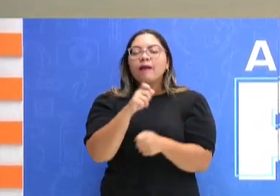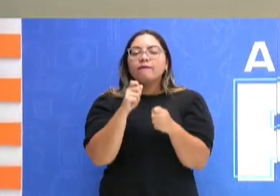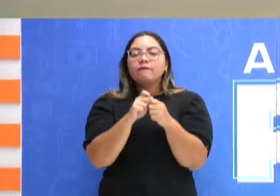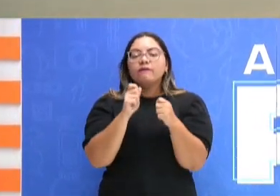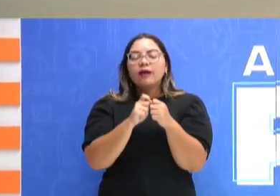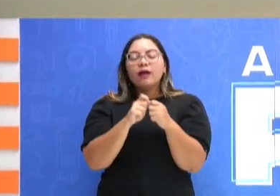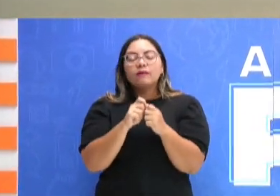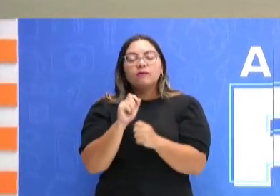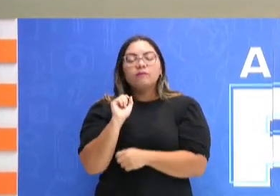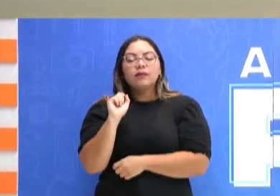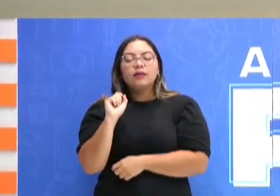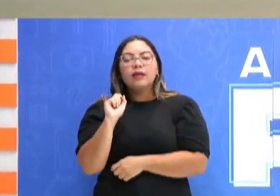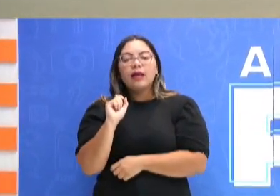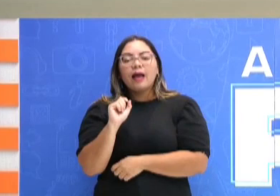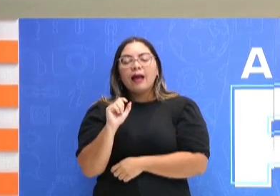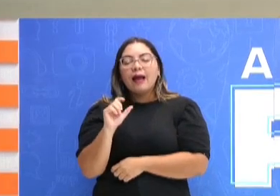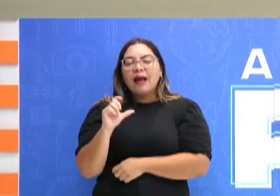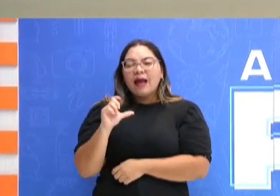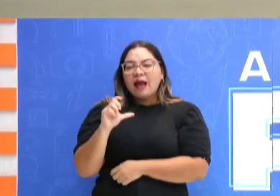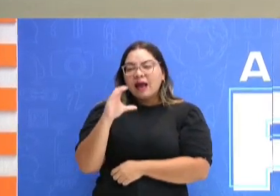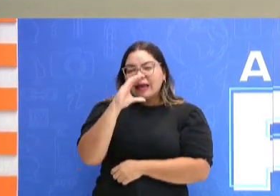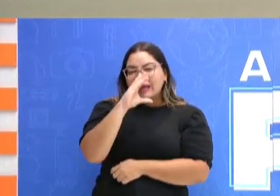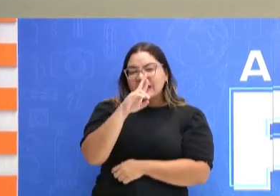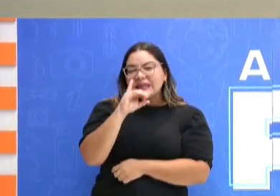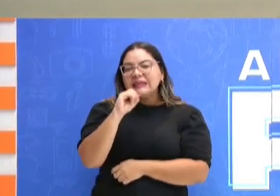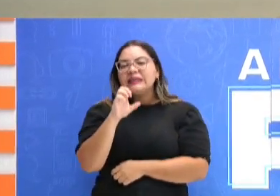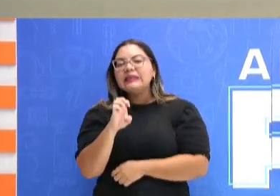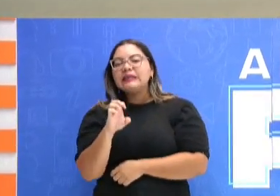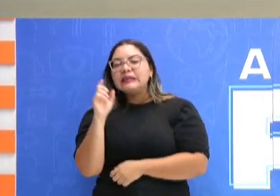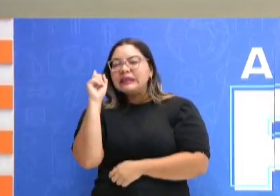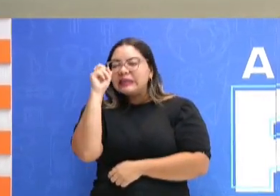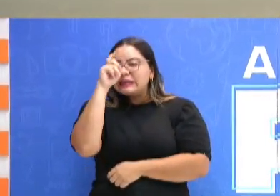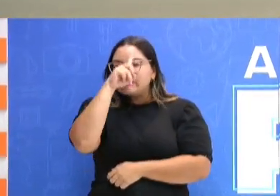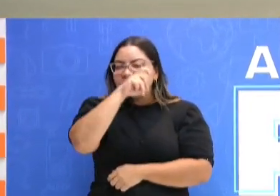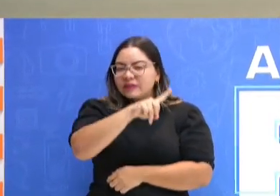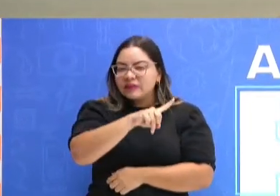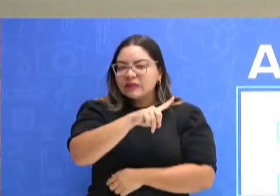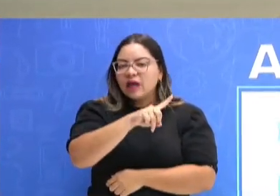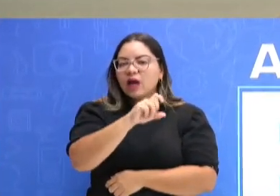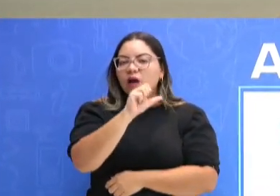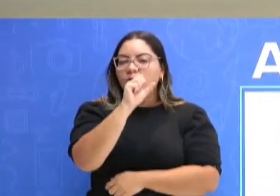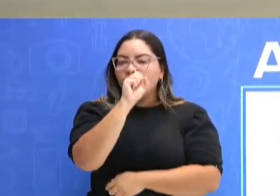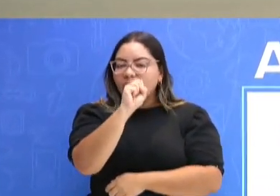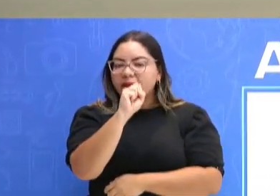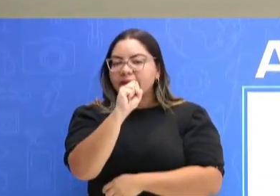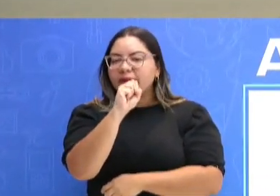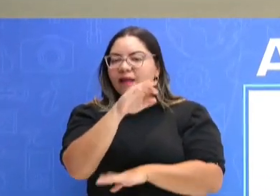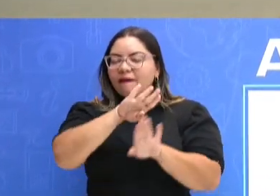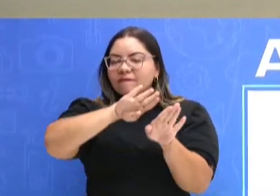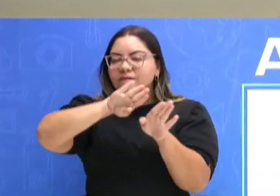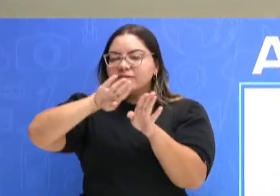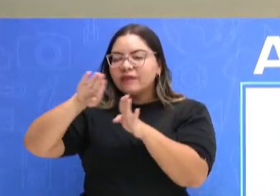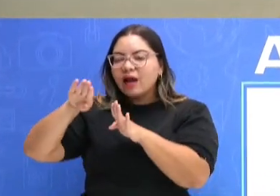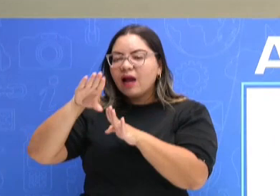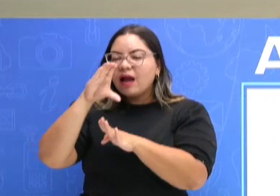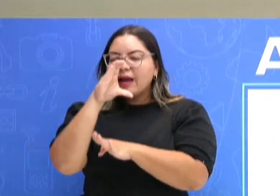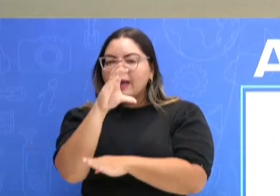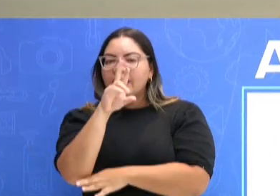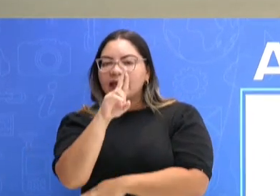faz com que a palavra crise, tirando o S, se torne CRIE. E a